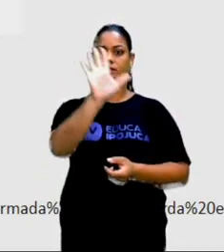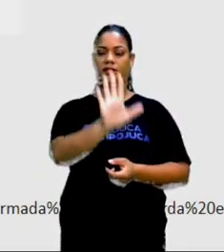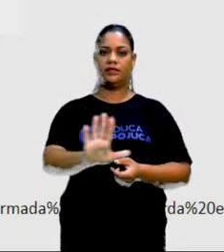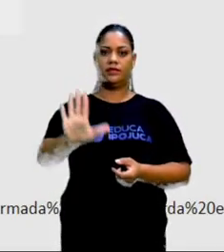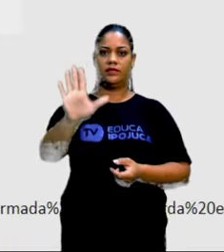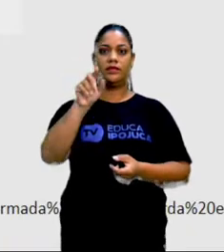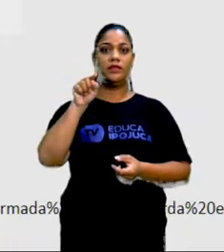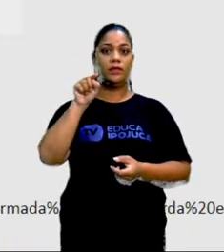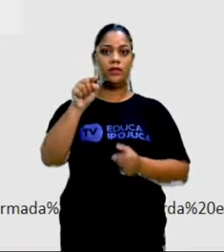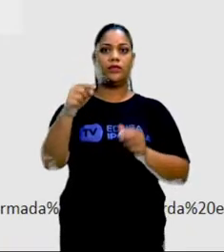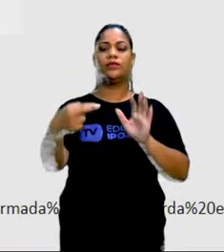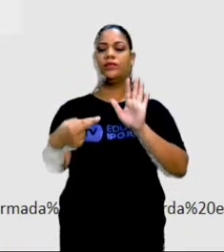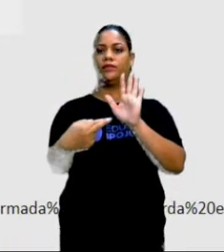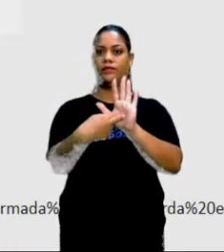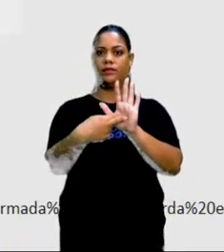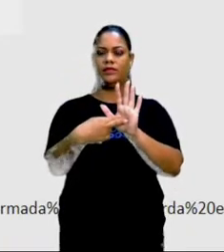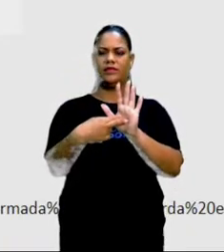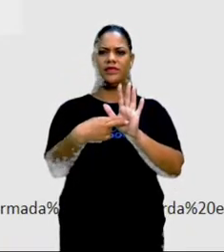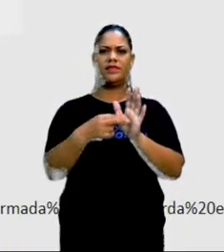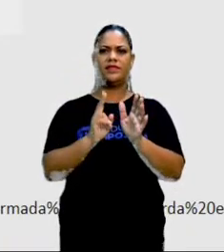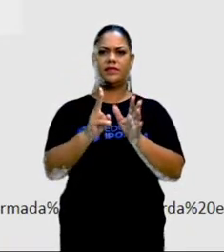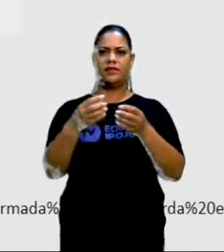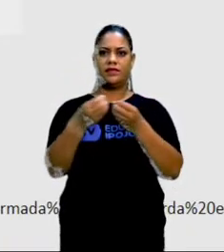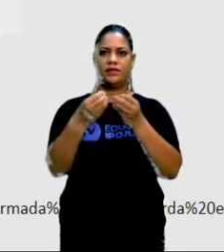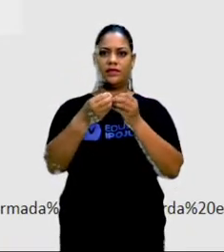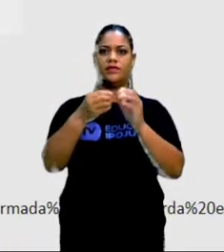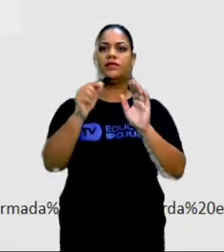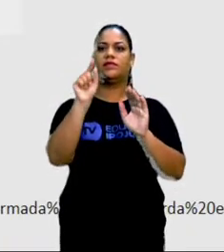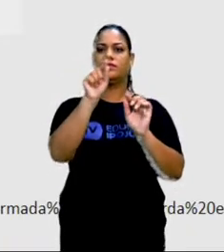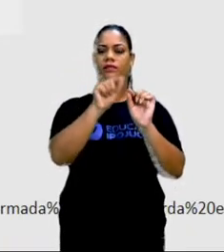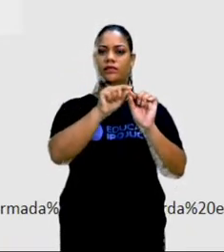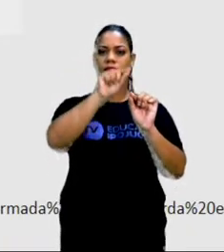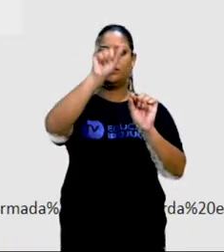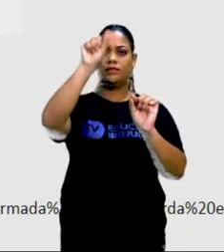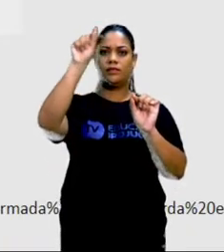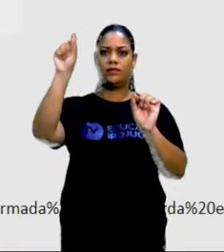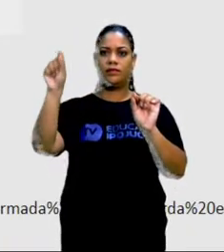do meio. Toda a linha que você vê ao redor, a gente chama